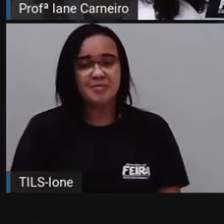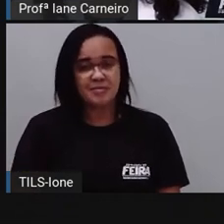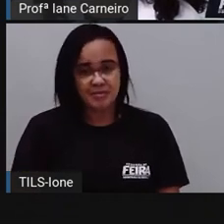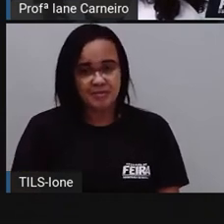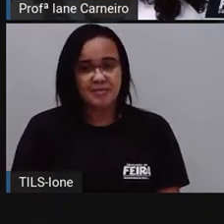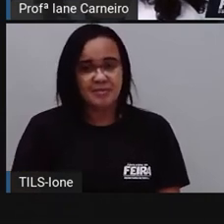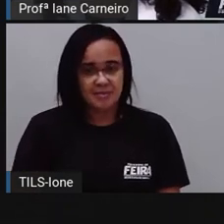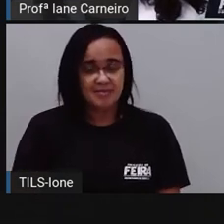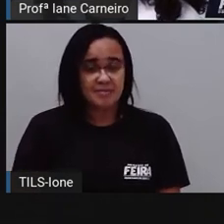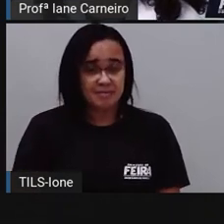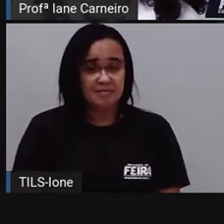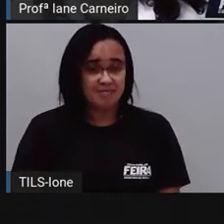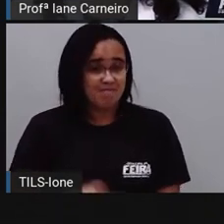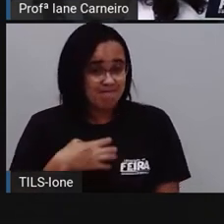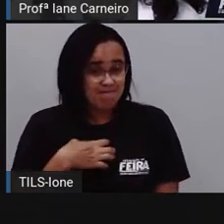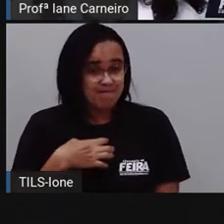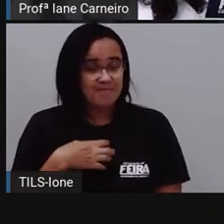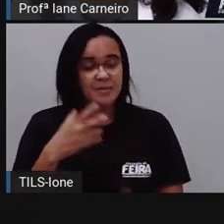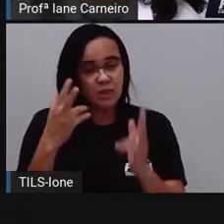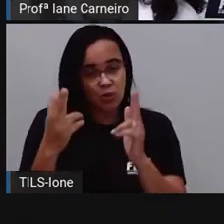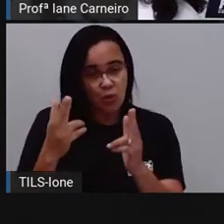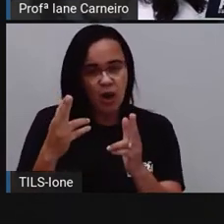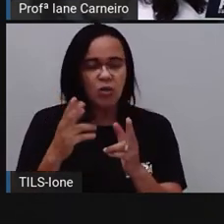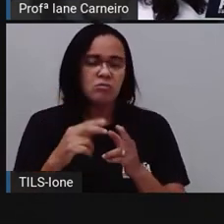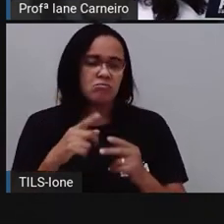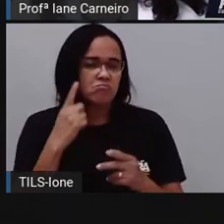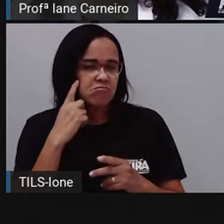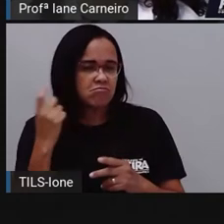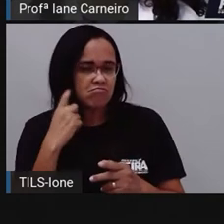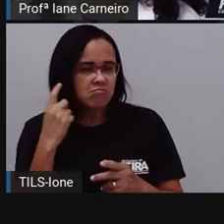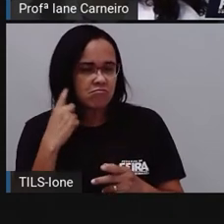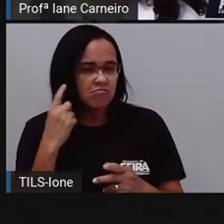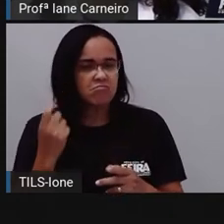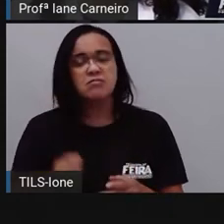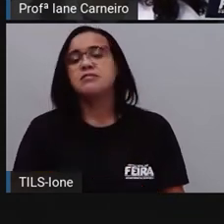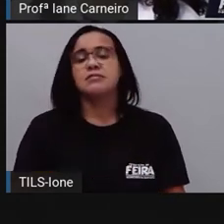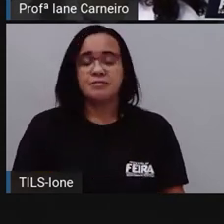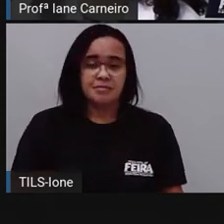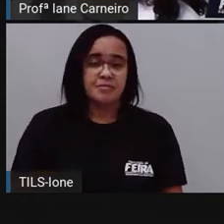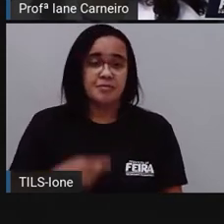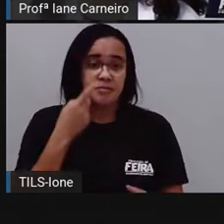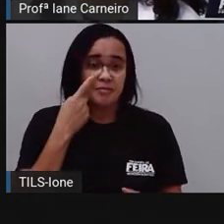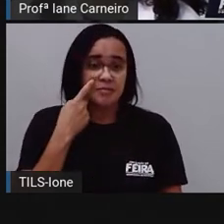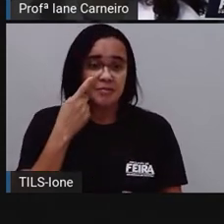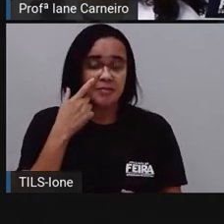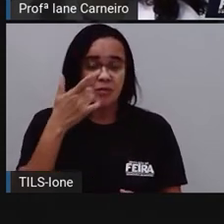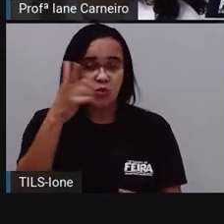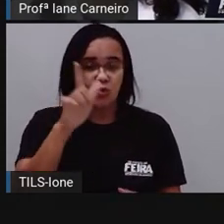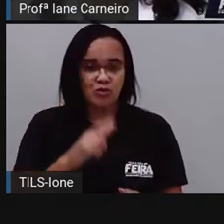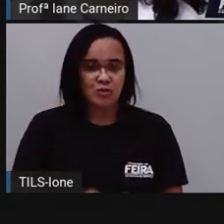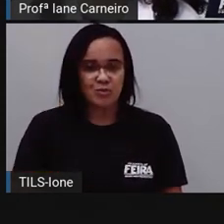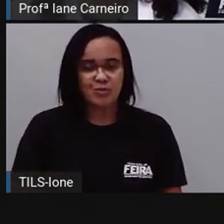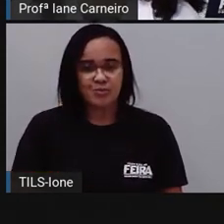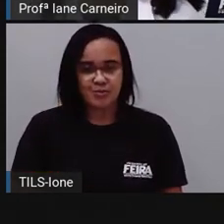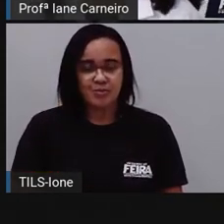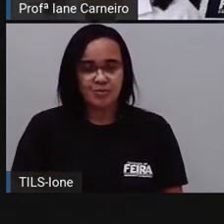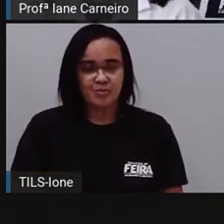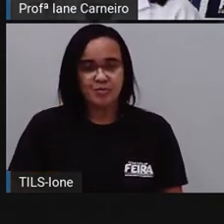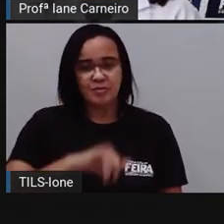Jacaré, jaguatirica. O outro, deixa eu ver se a Pro consegue resgatar aqui. O